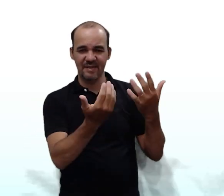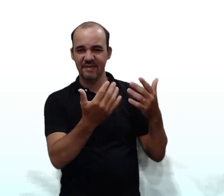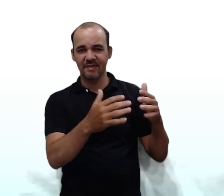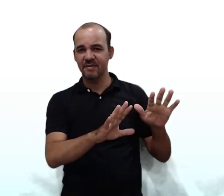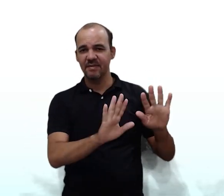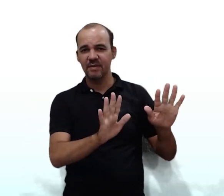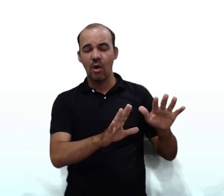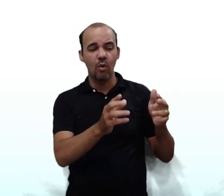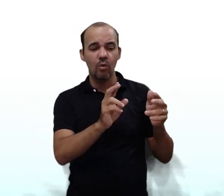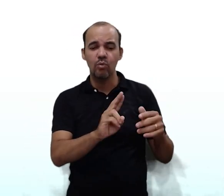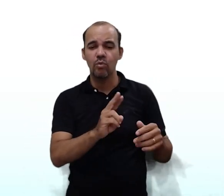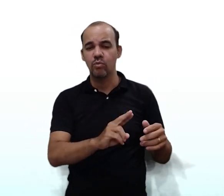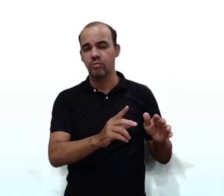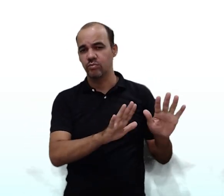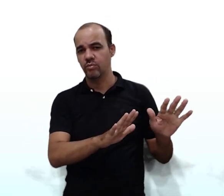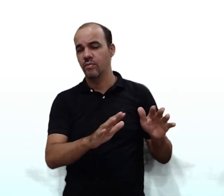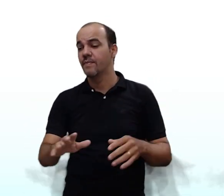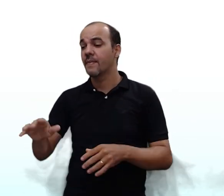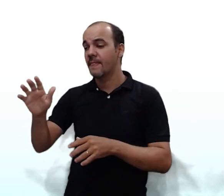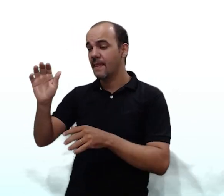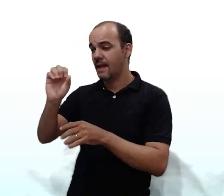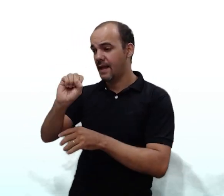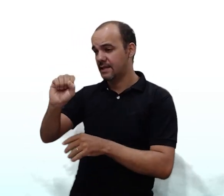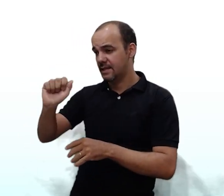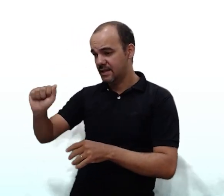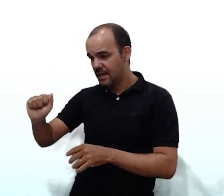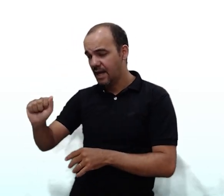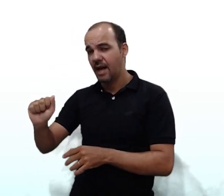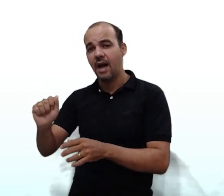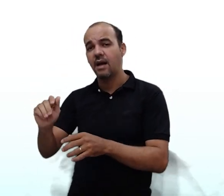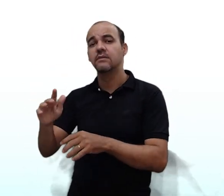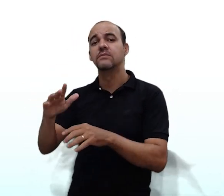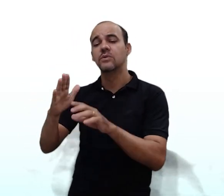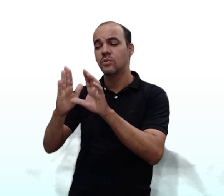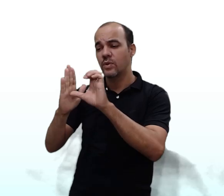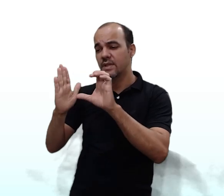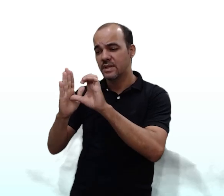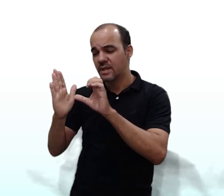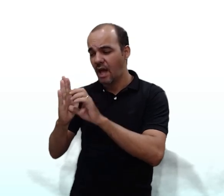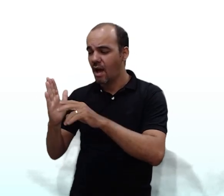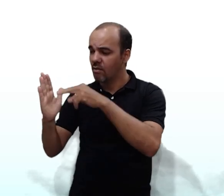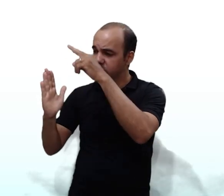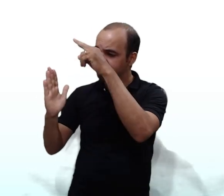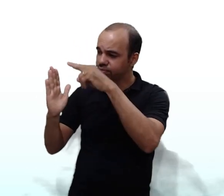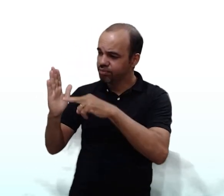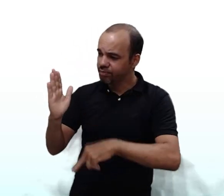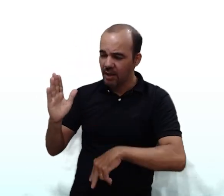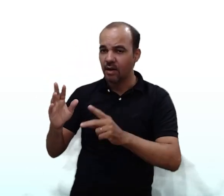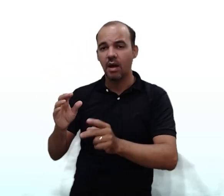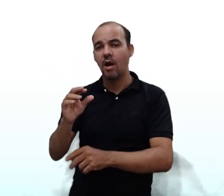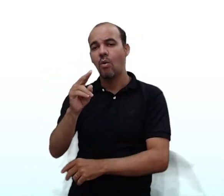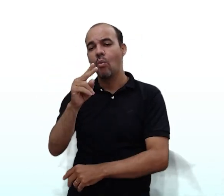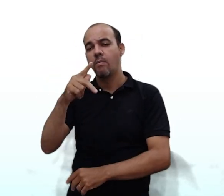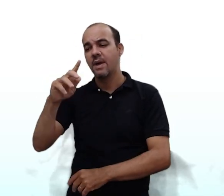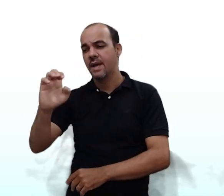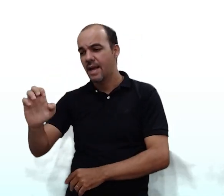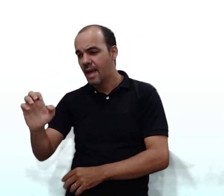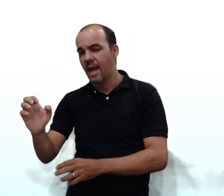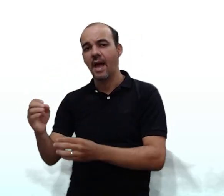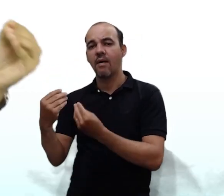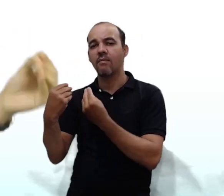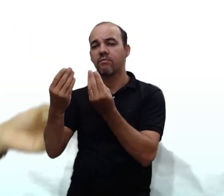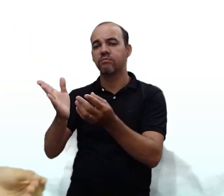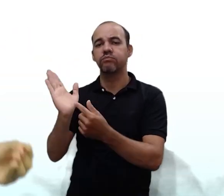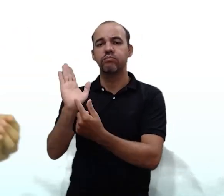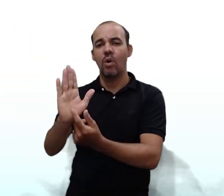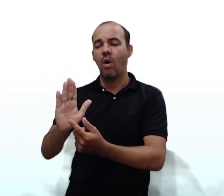é fundamental que você consulte o edital do SSA, a própria UPE já te passa a listagem ali do que é que vai ser cobrado tanto